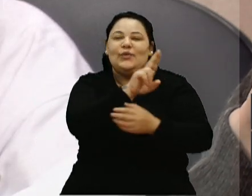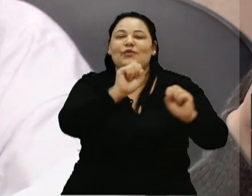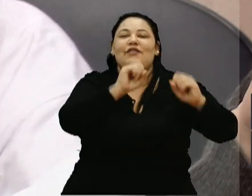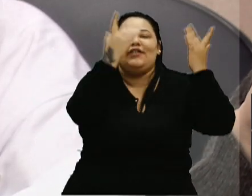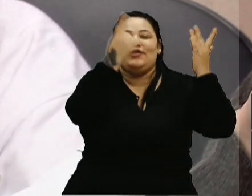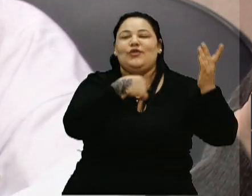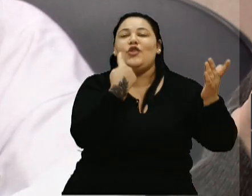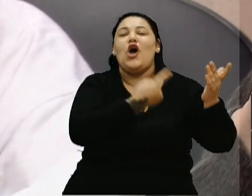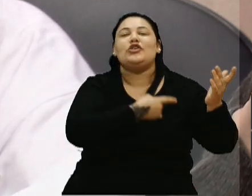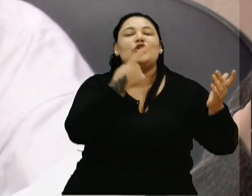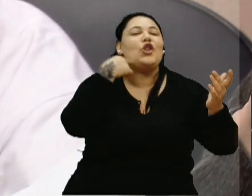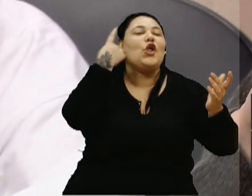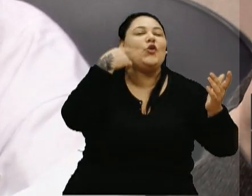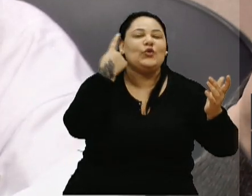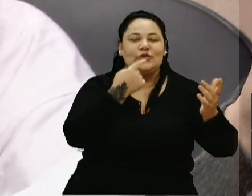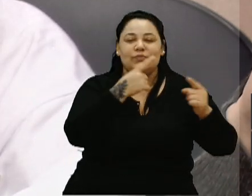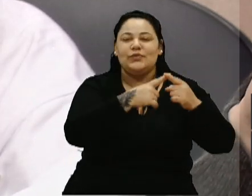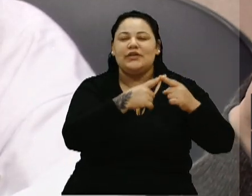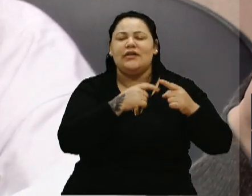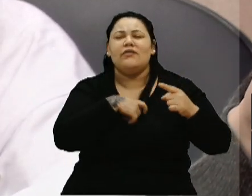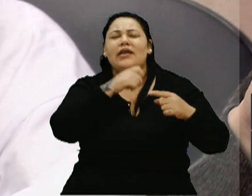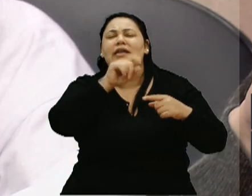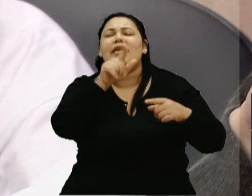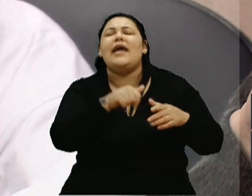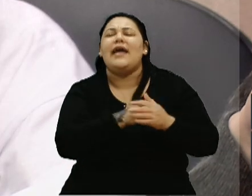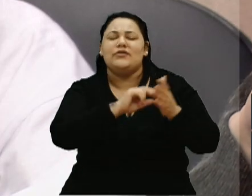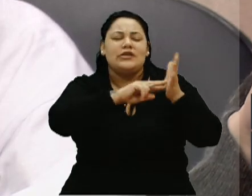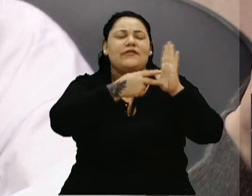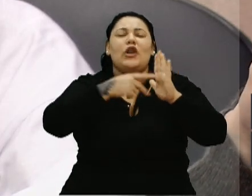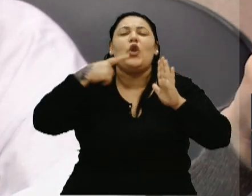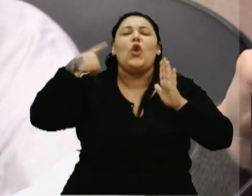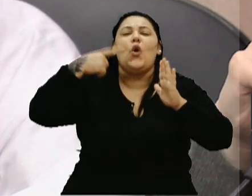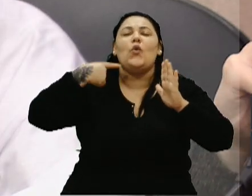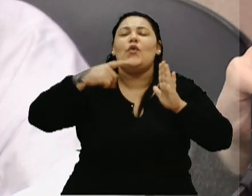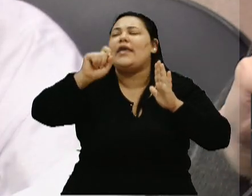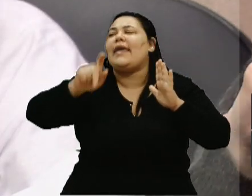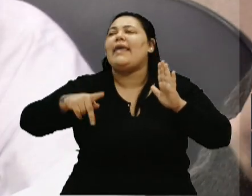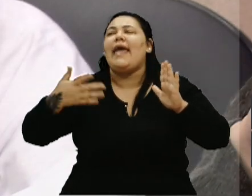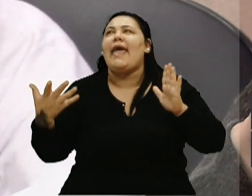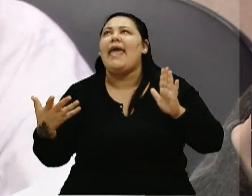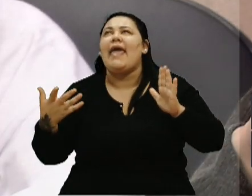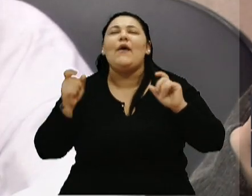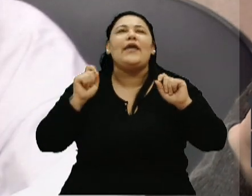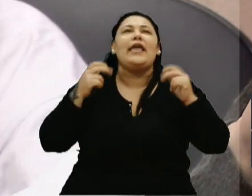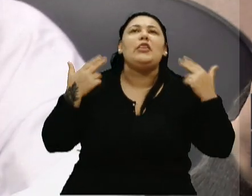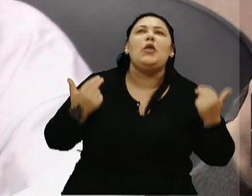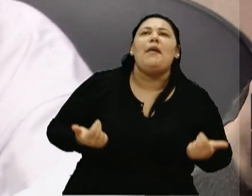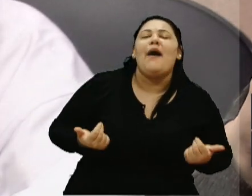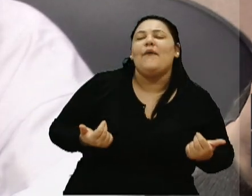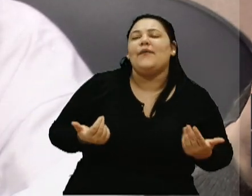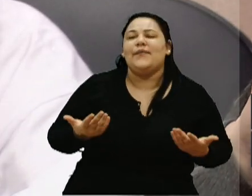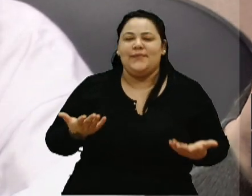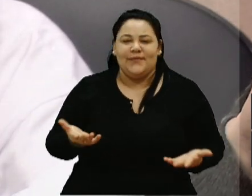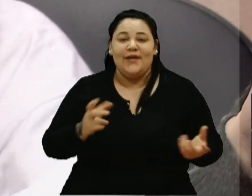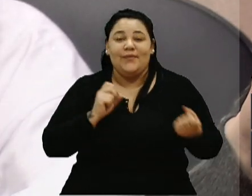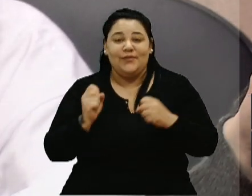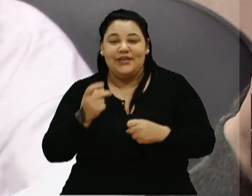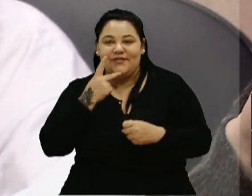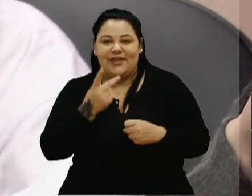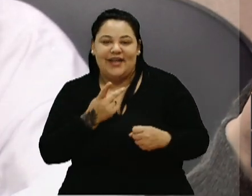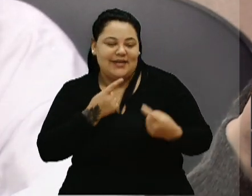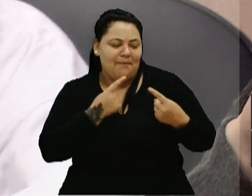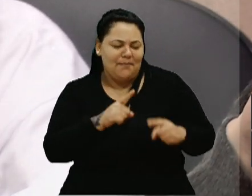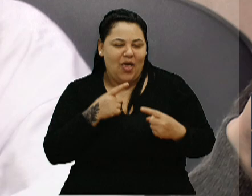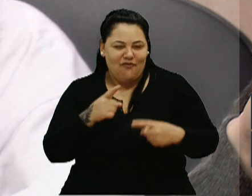porque eu acho que é isso, né? O que é considerado louco, né? O que é considerado normal? Então, poder trazer esse